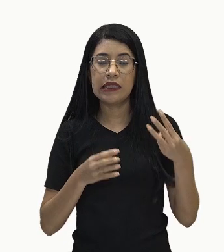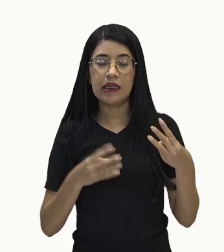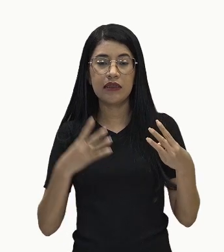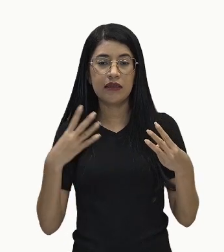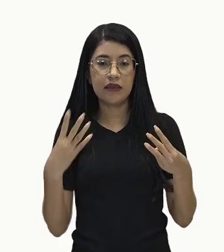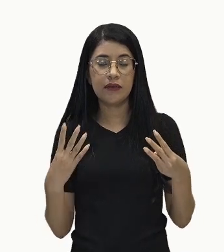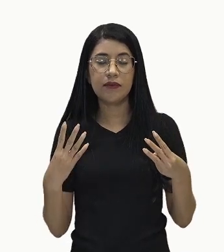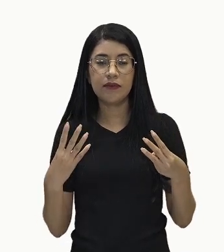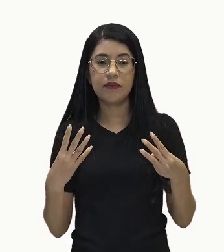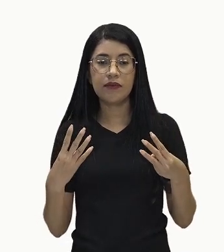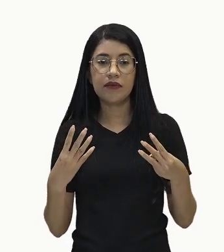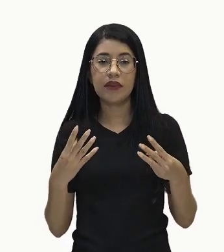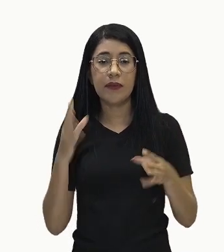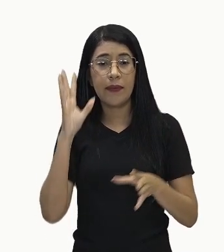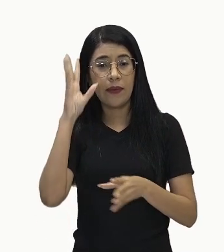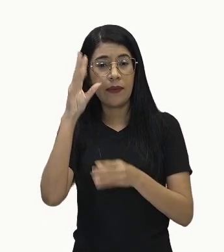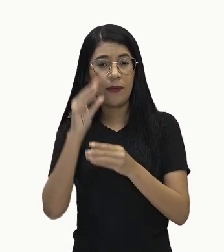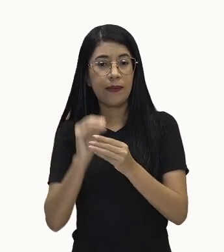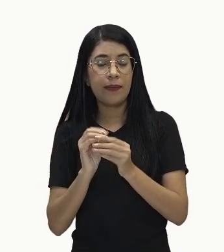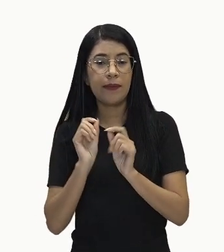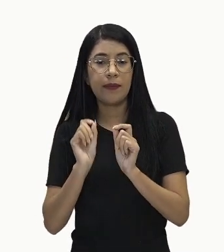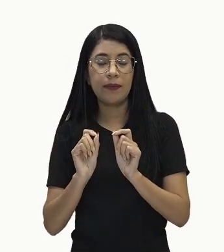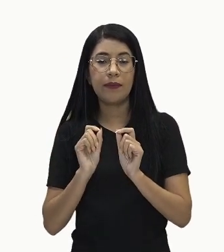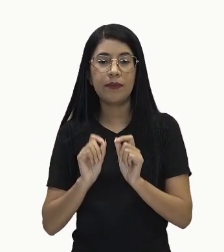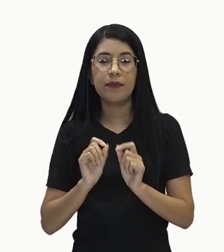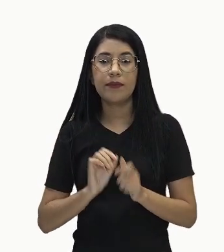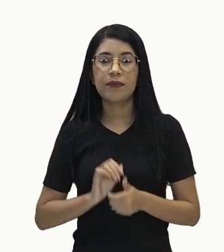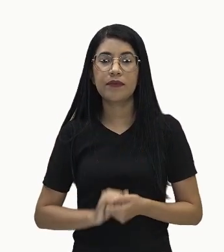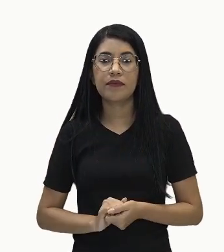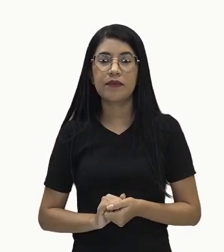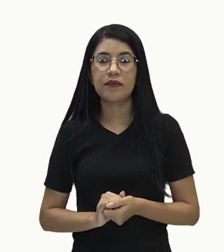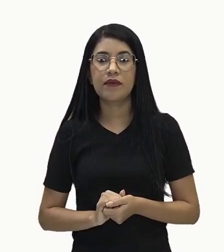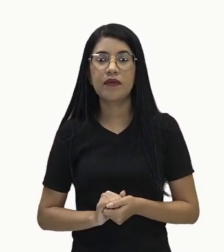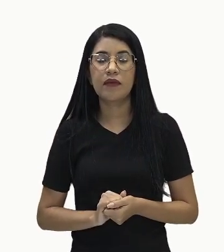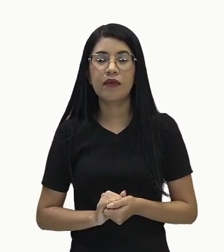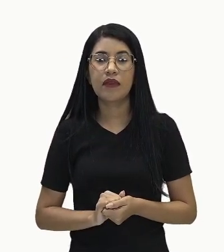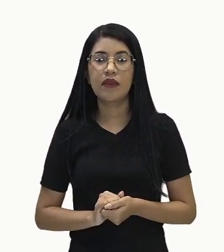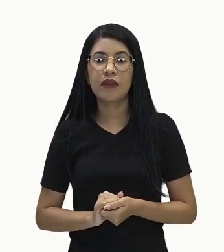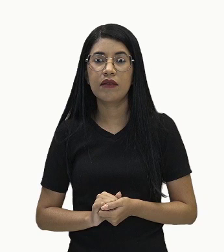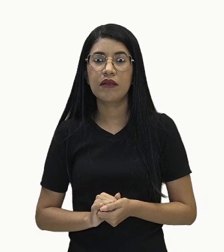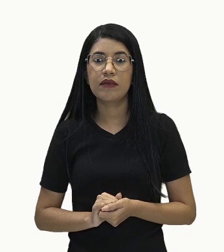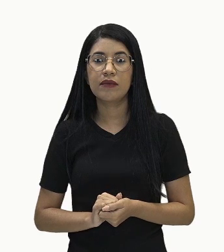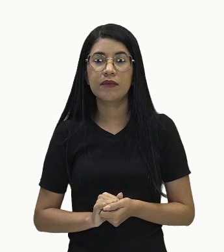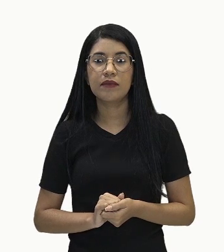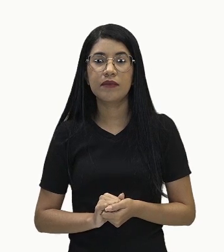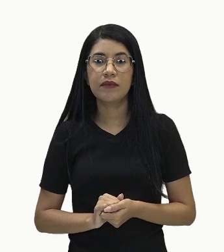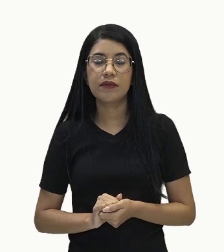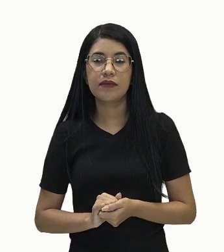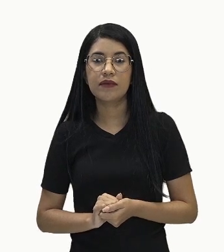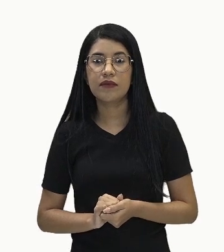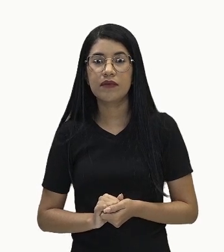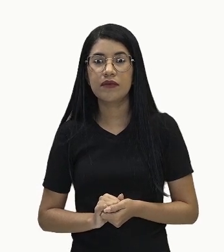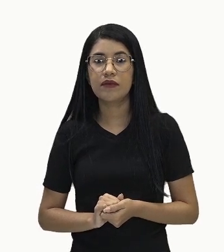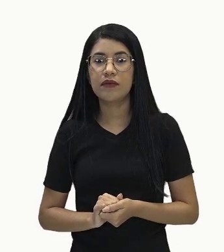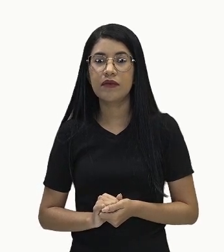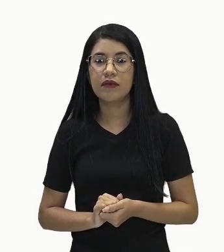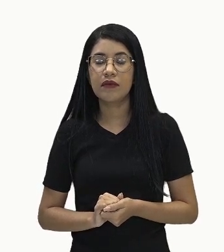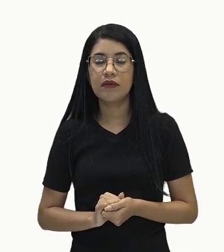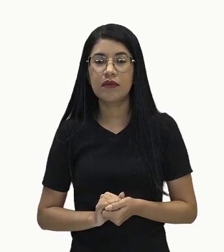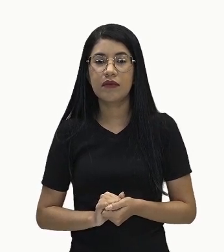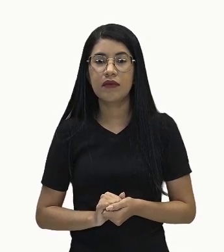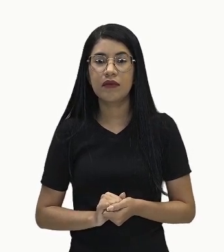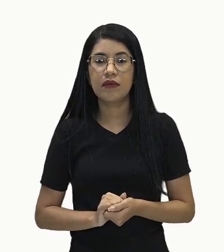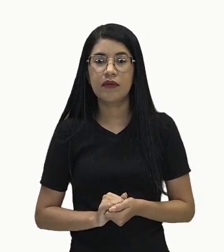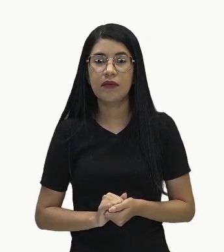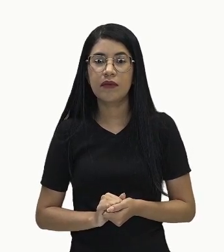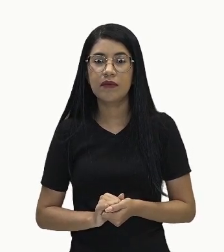Ou seja, raiz de 10 está entre onde? 3 e 4. O que é que nós podemos concluir? Nós podemos concluir